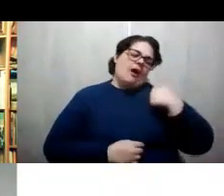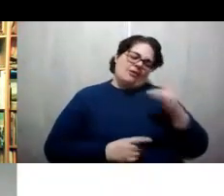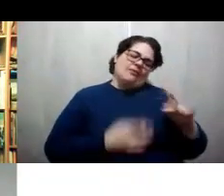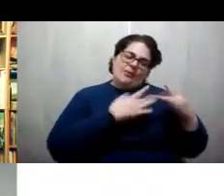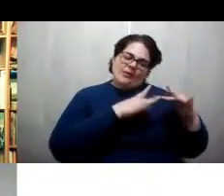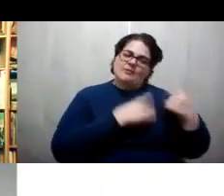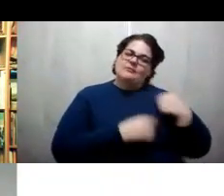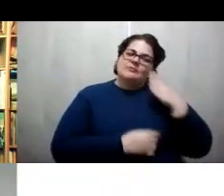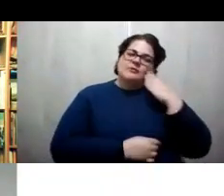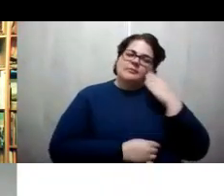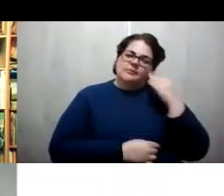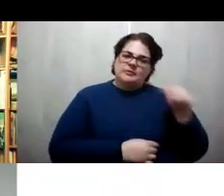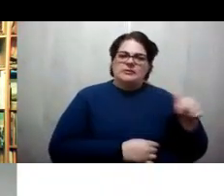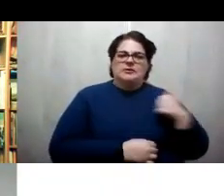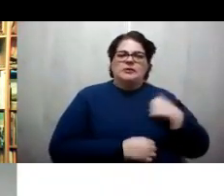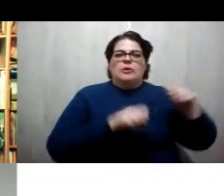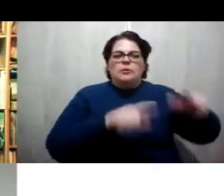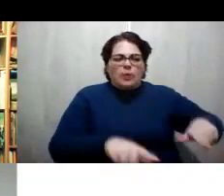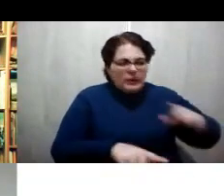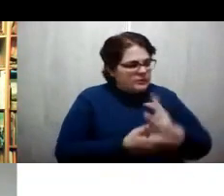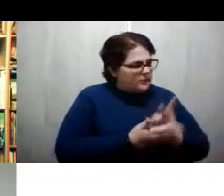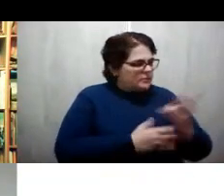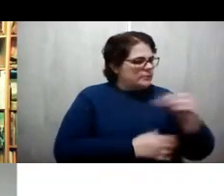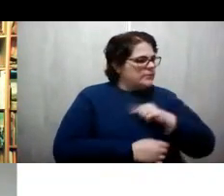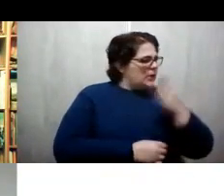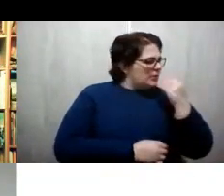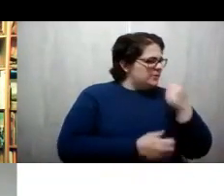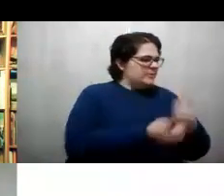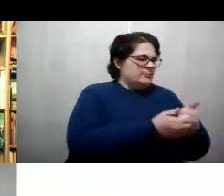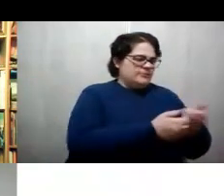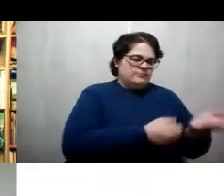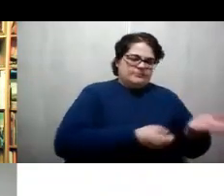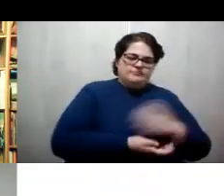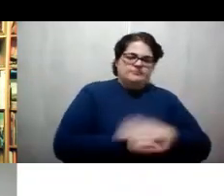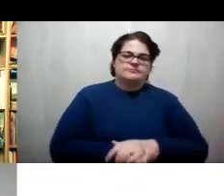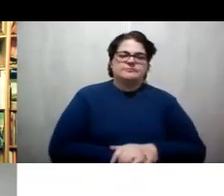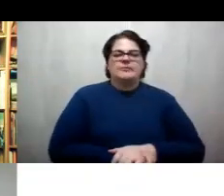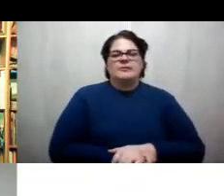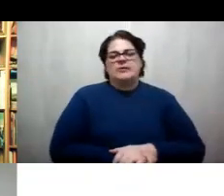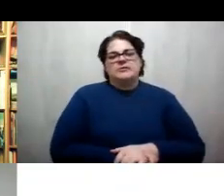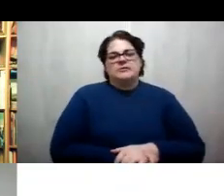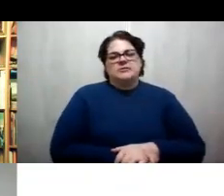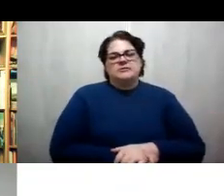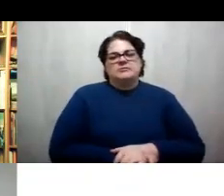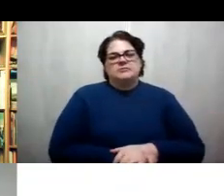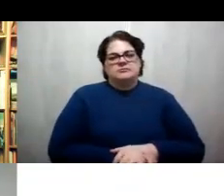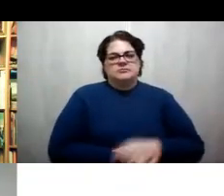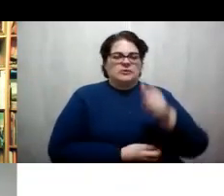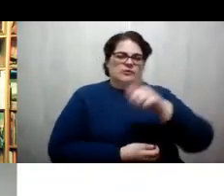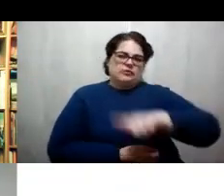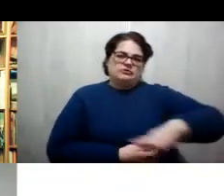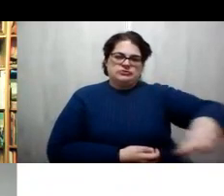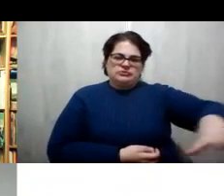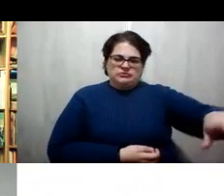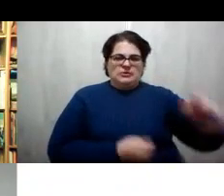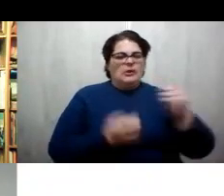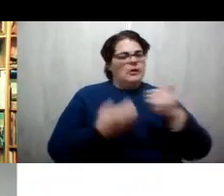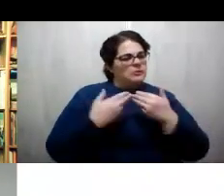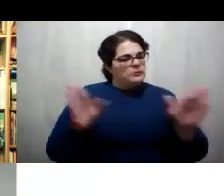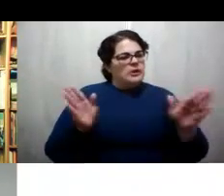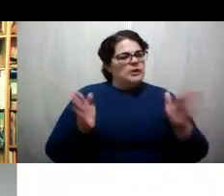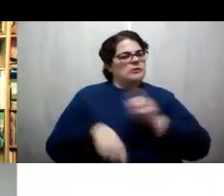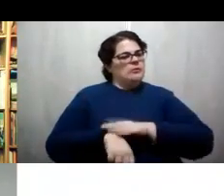comigo sabe que aonde eu estou tem sempre uma comidinha do lado. Mas vamos lá, vamos em frente então, aberto para perguntas